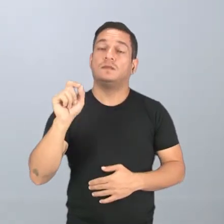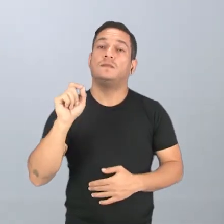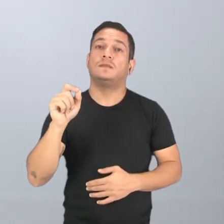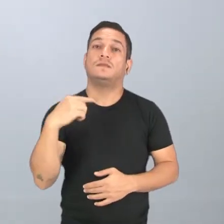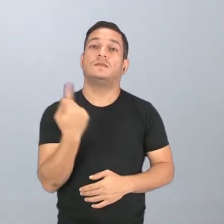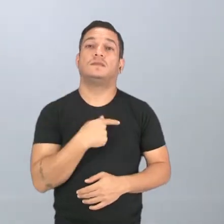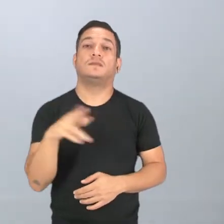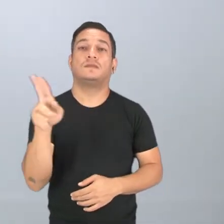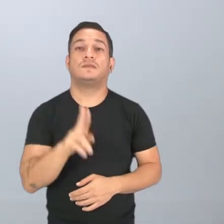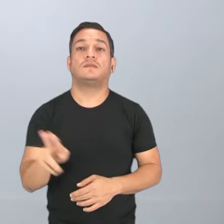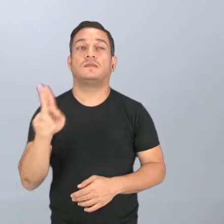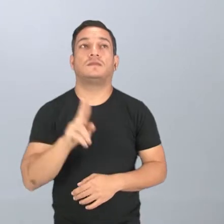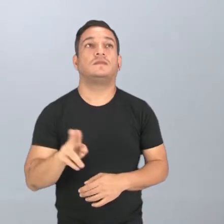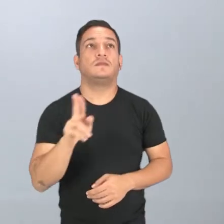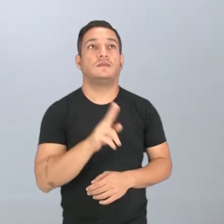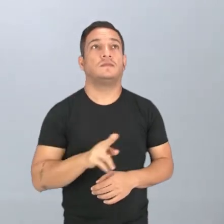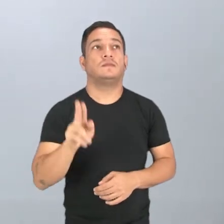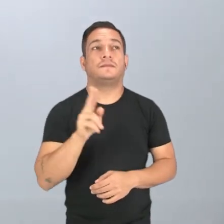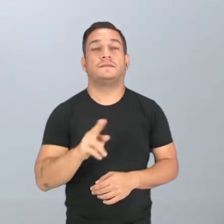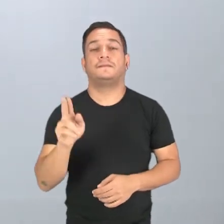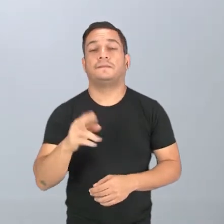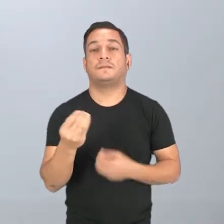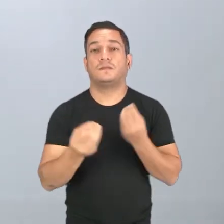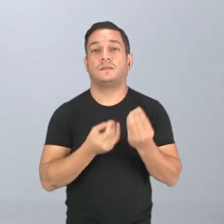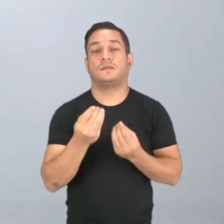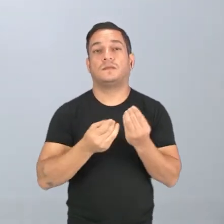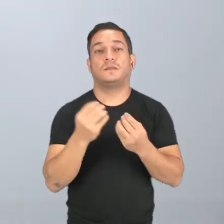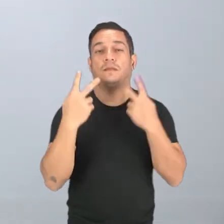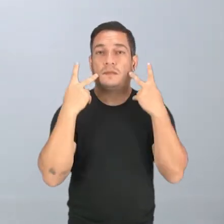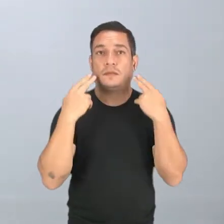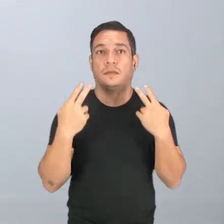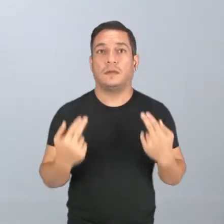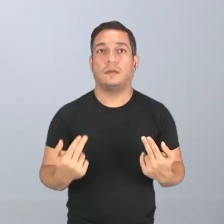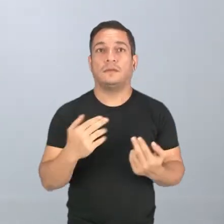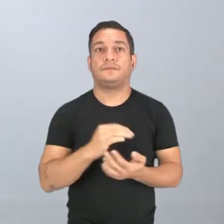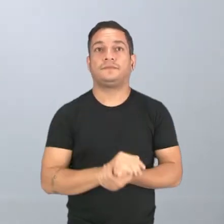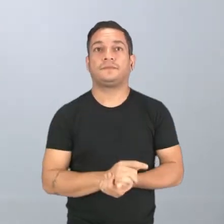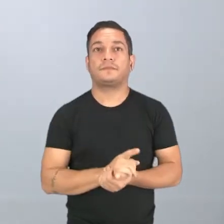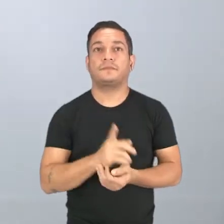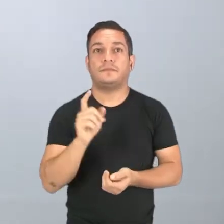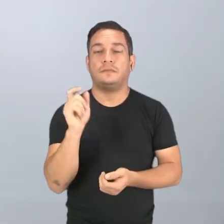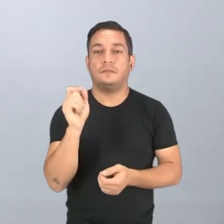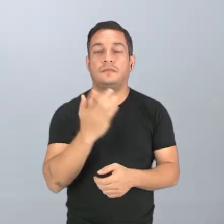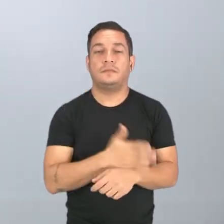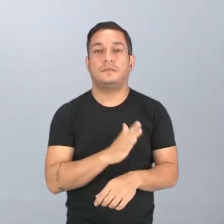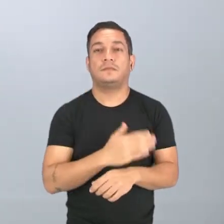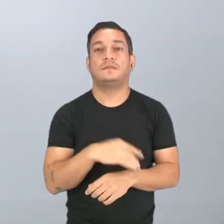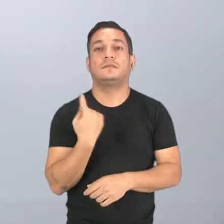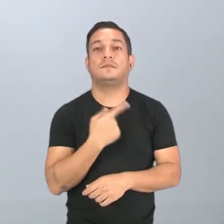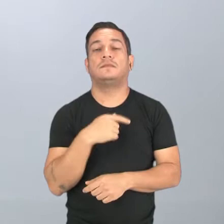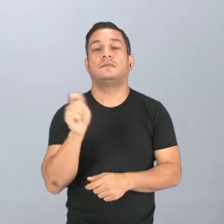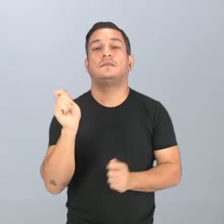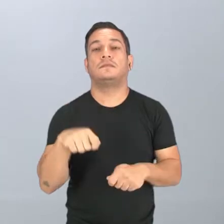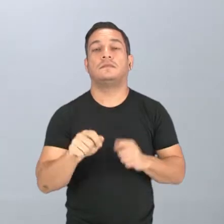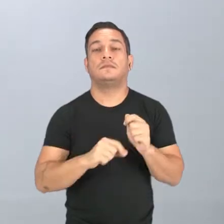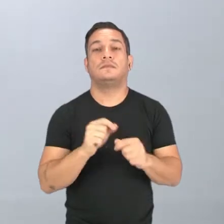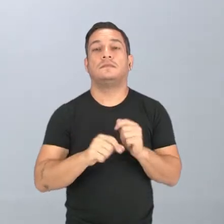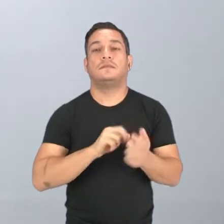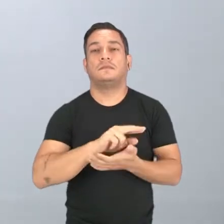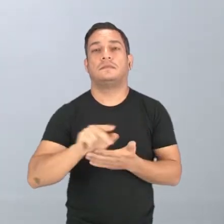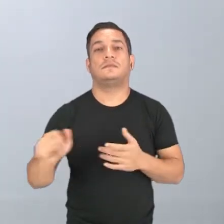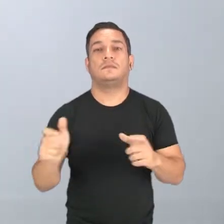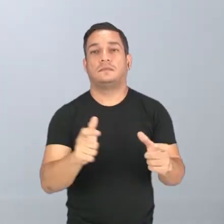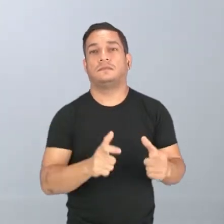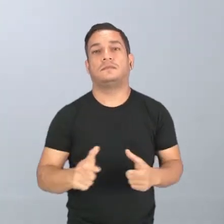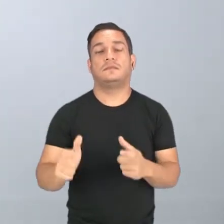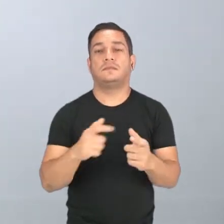nós utilizamos ela de forma natural, que são práticas que a gente pode utilizar em vários